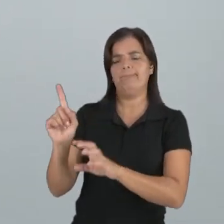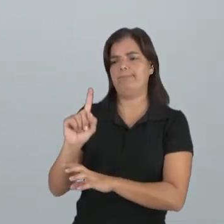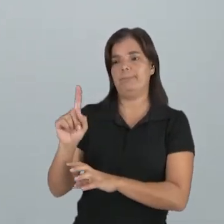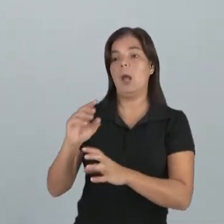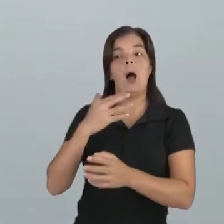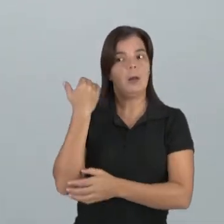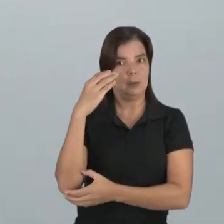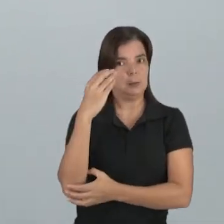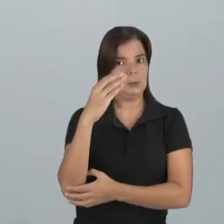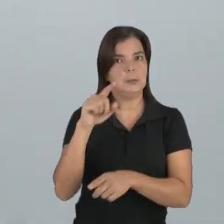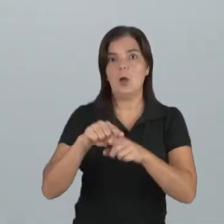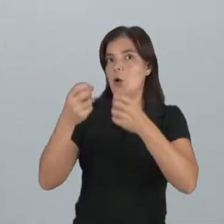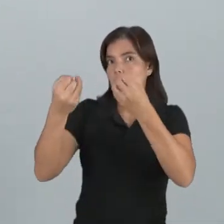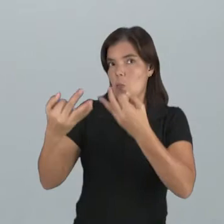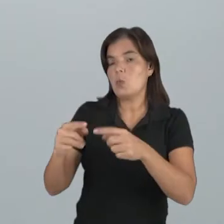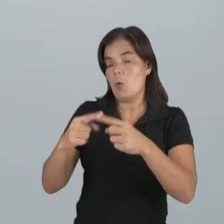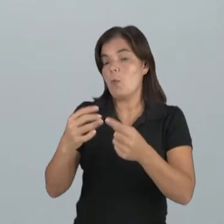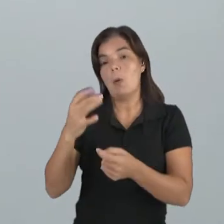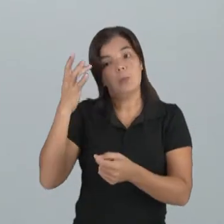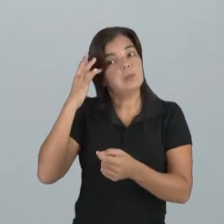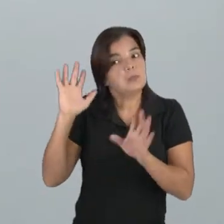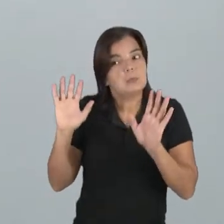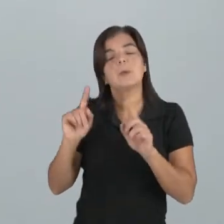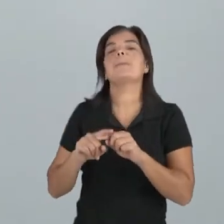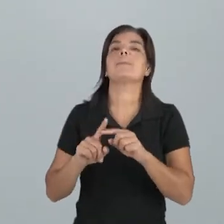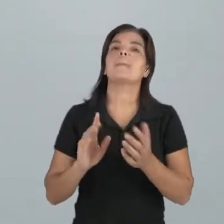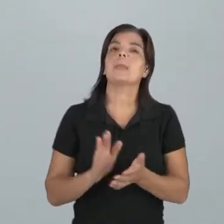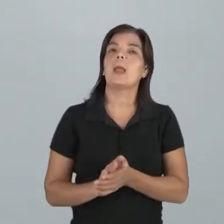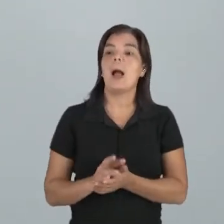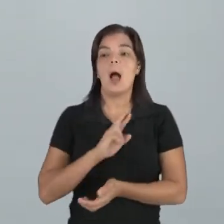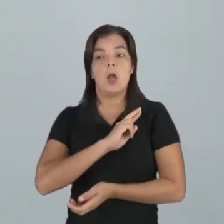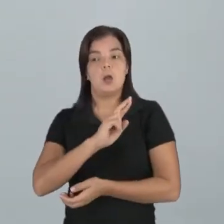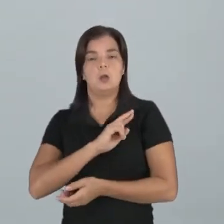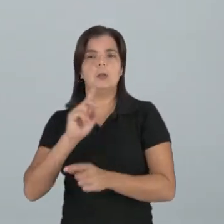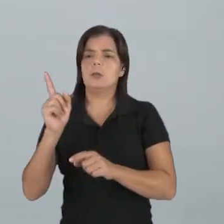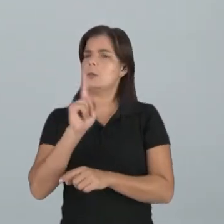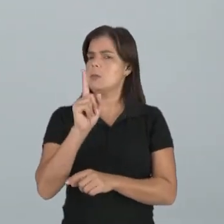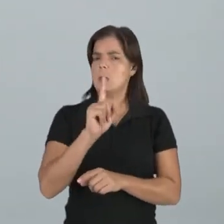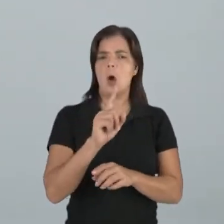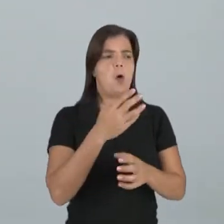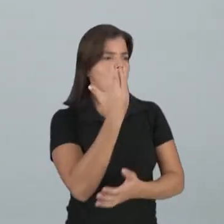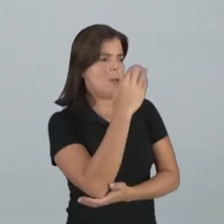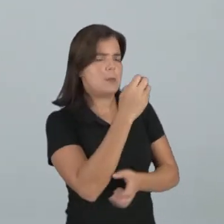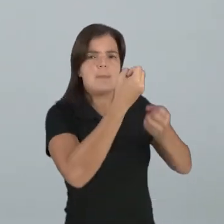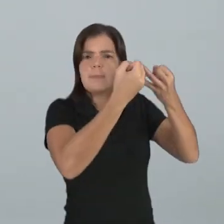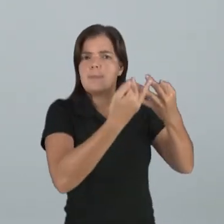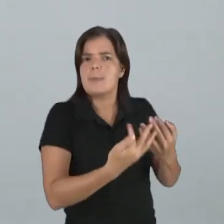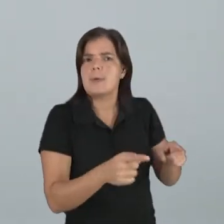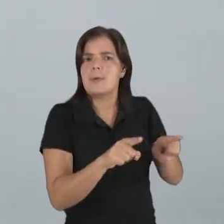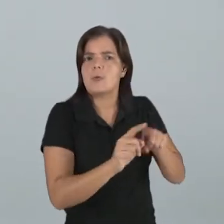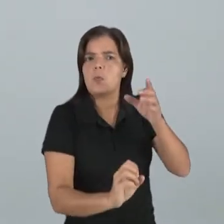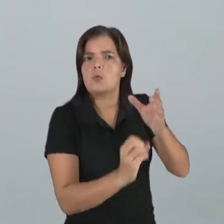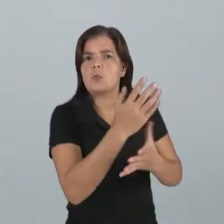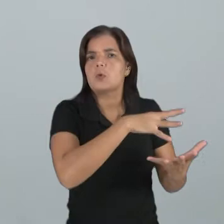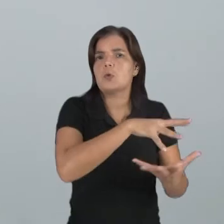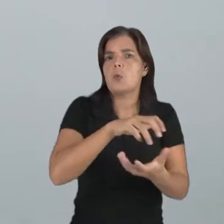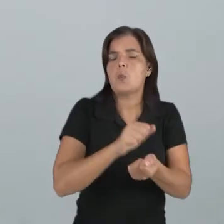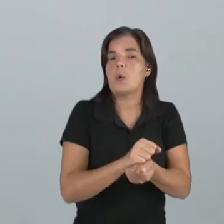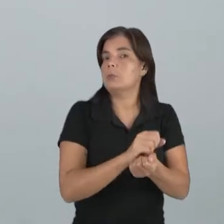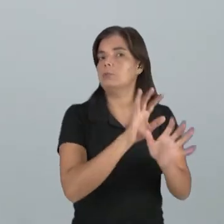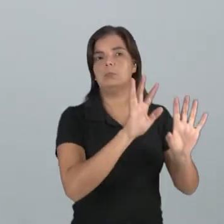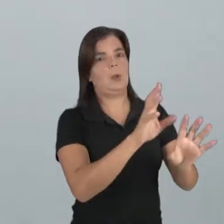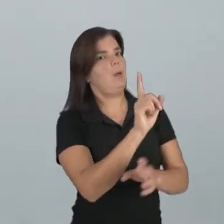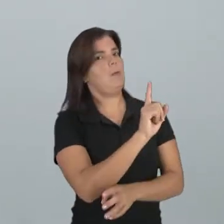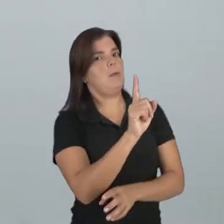ciência diz, né? Ela não diz isso, mas vamos supor. E aí a religião diz, não, isso que a ciência está dizendo sobre a criação do mundo não